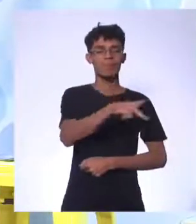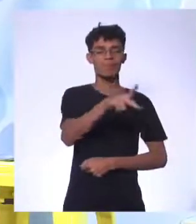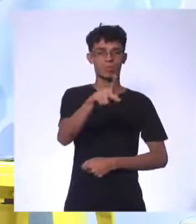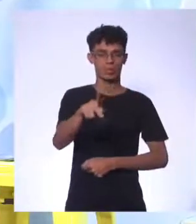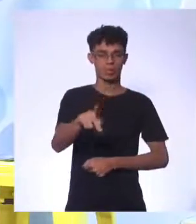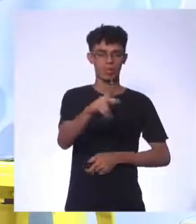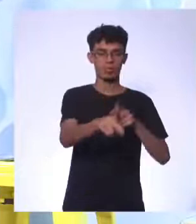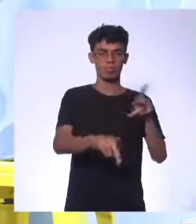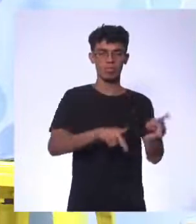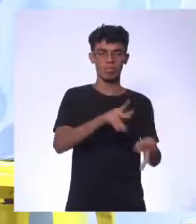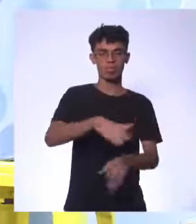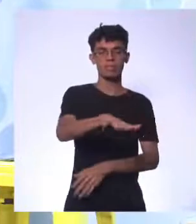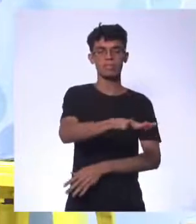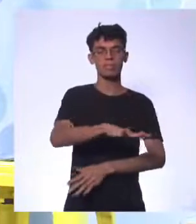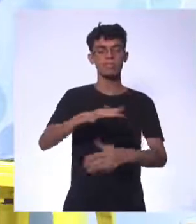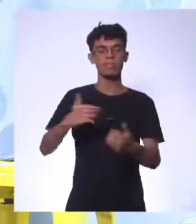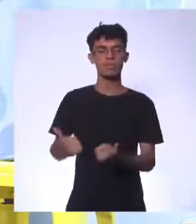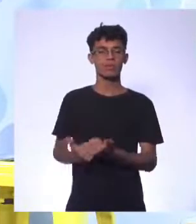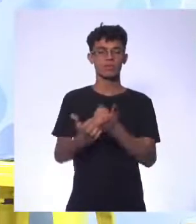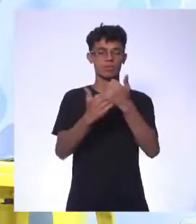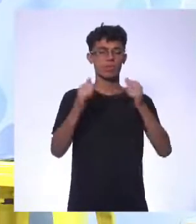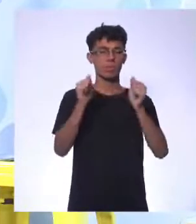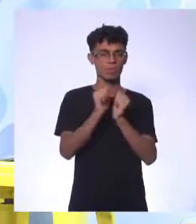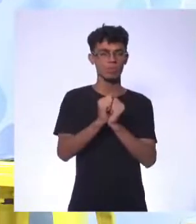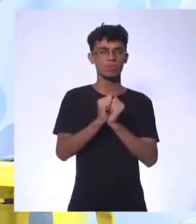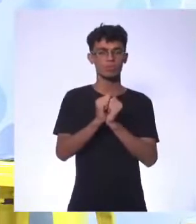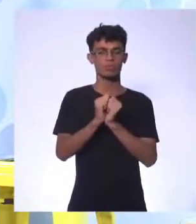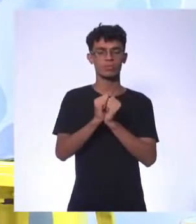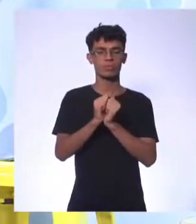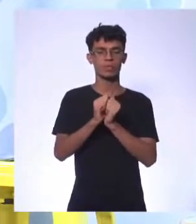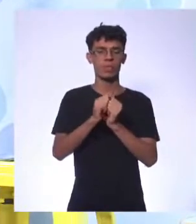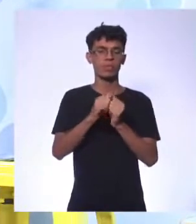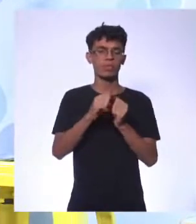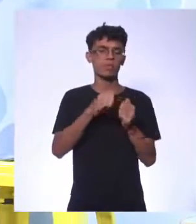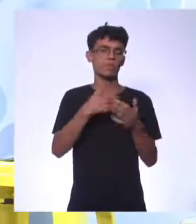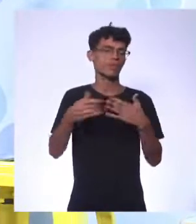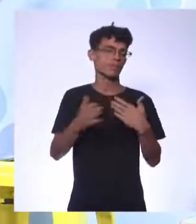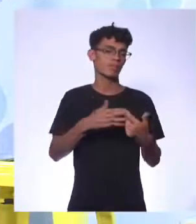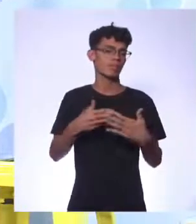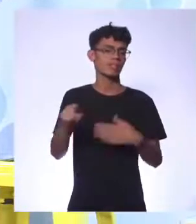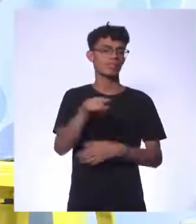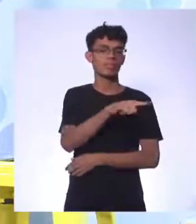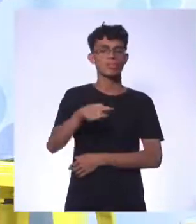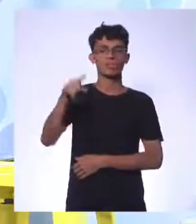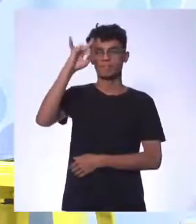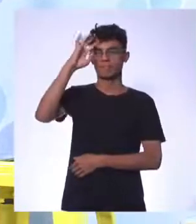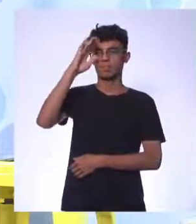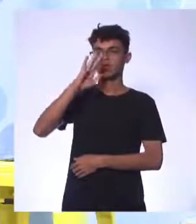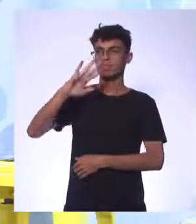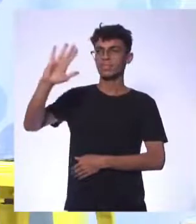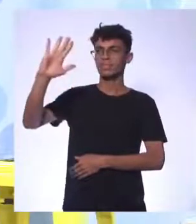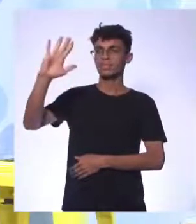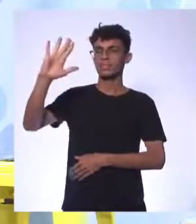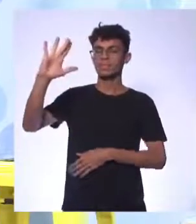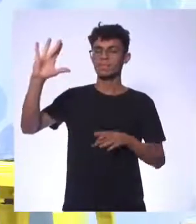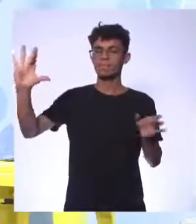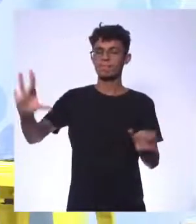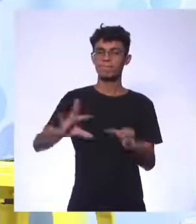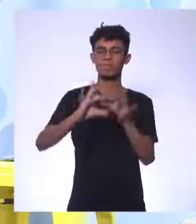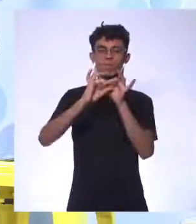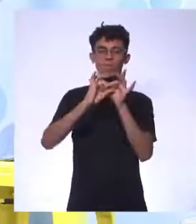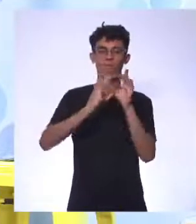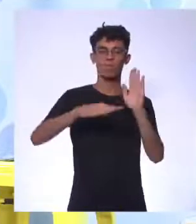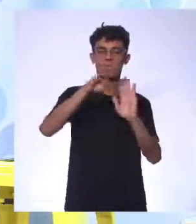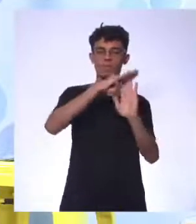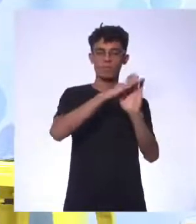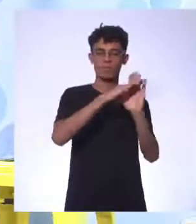esse apoio popular pode vir de várias maneiras que vão ali reforçar a ideia de que aquele novo modelo é o